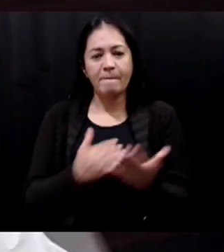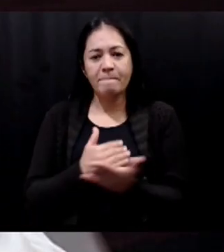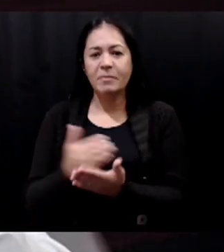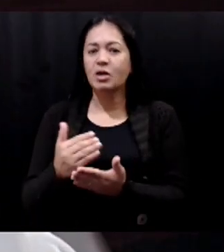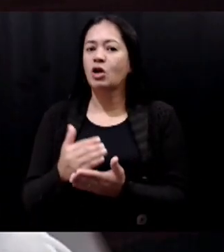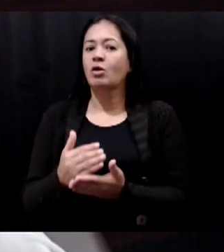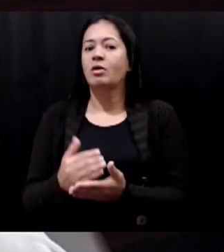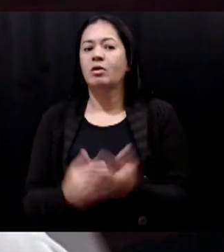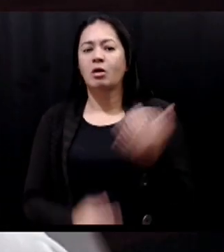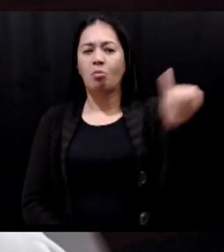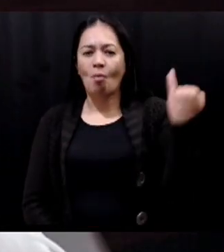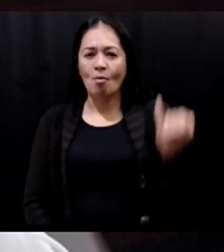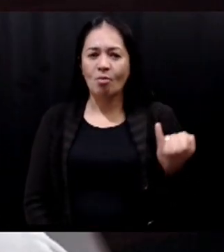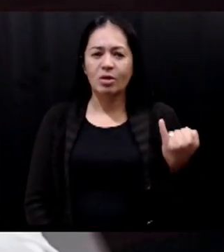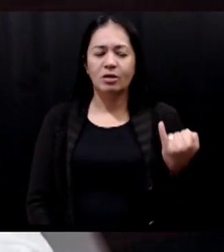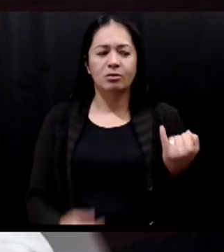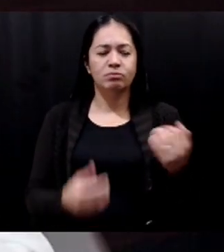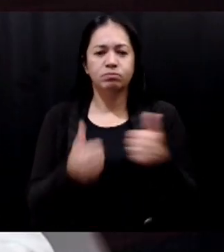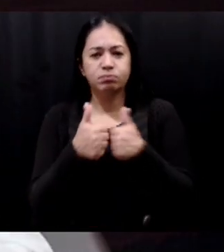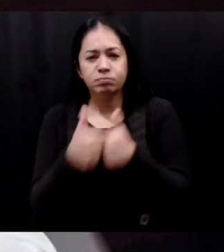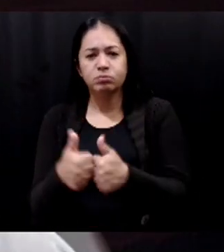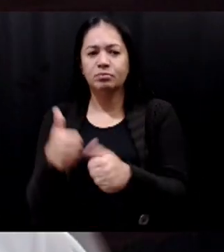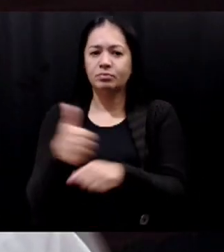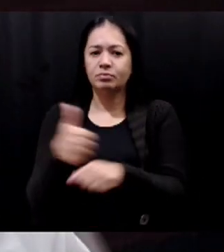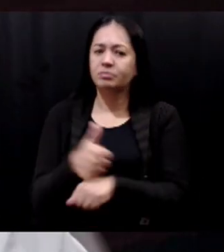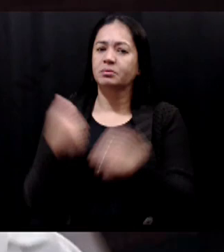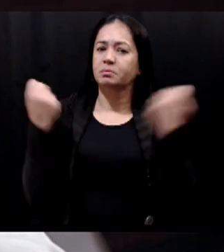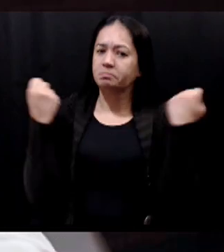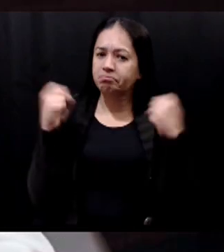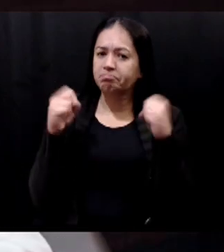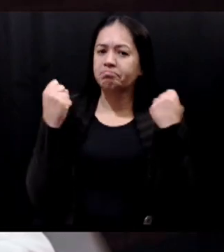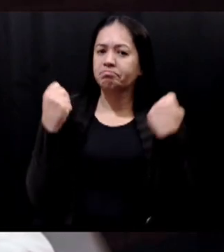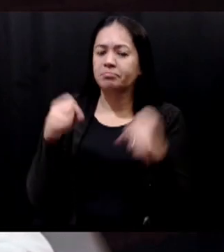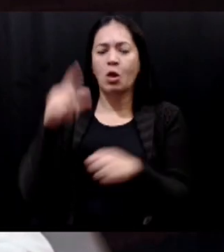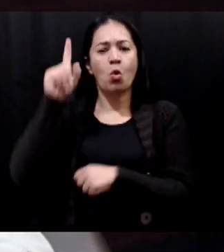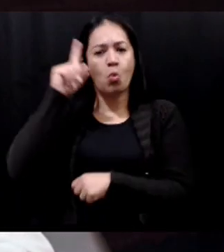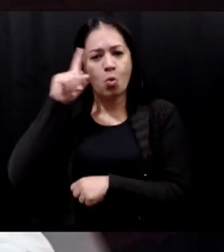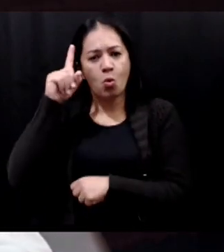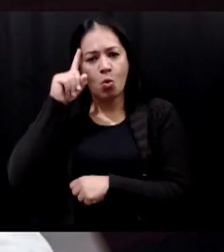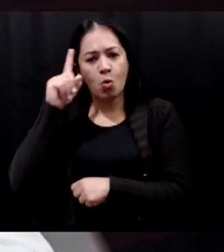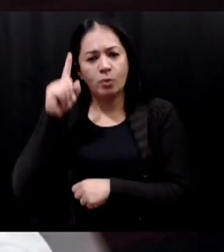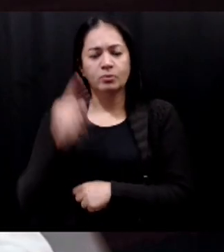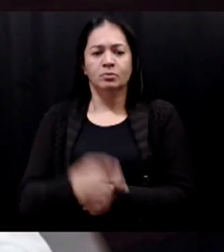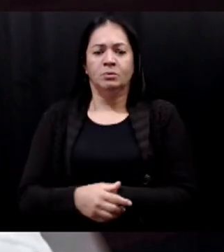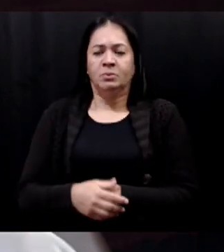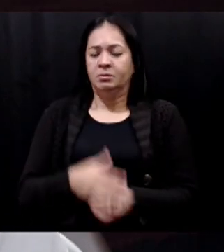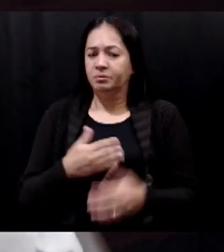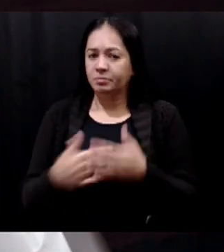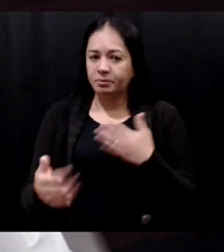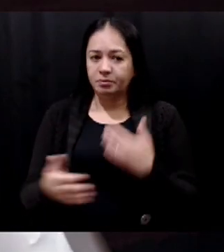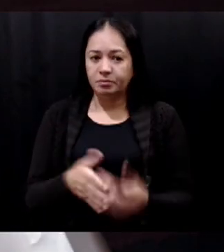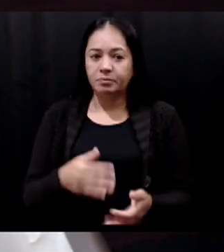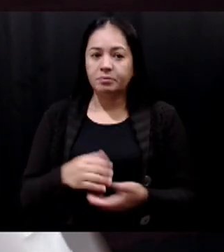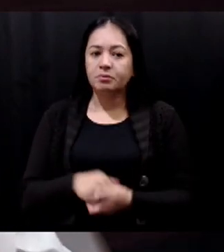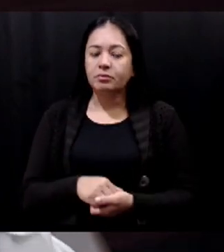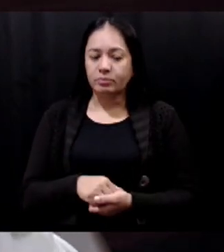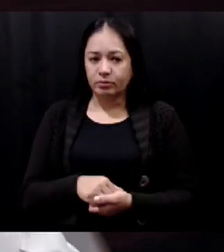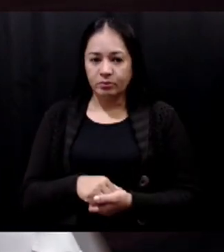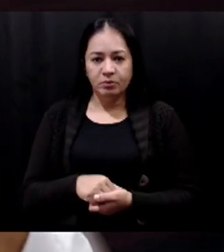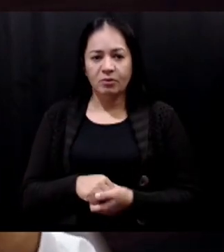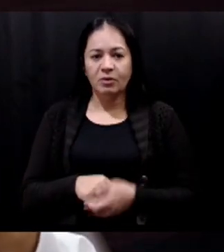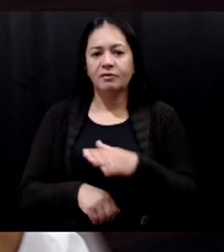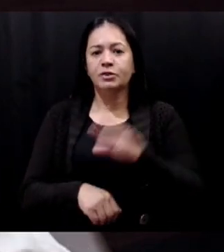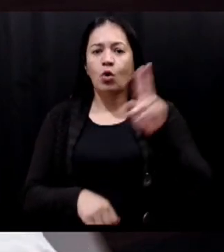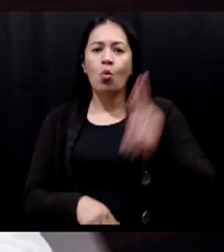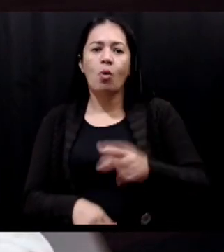fazendo um acompanhamento, treinos diários, treinos aeróbicos, fazer uso de medicações sem